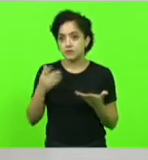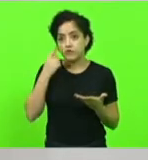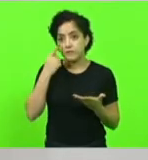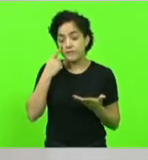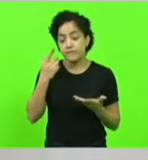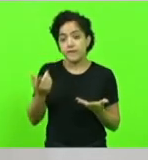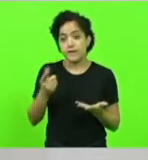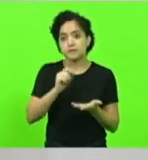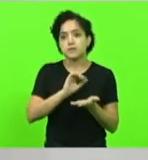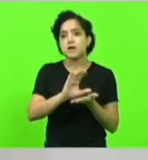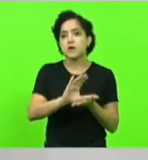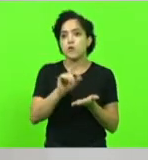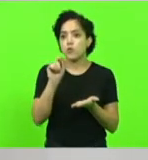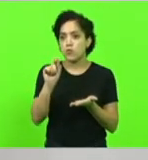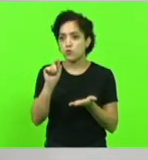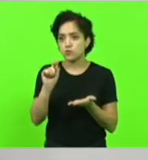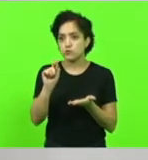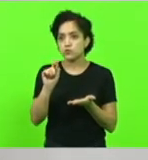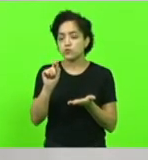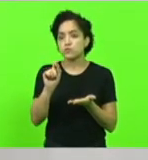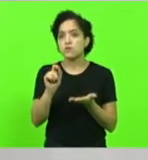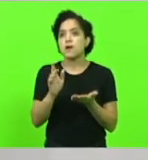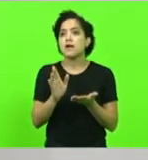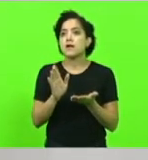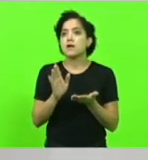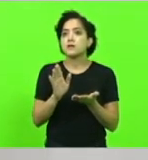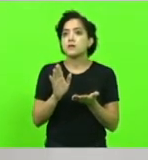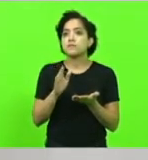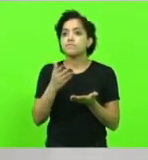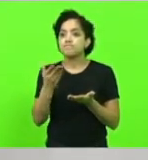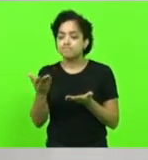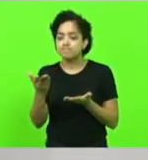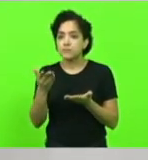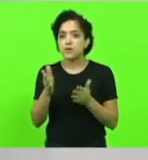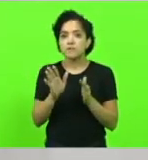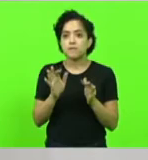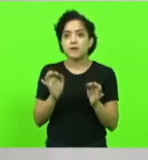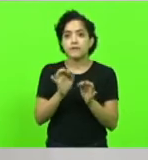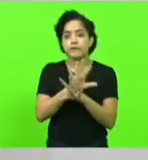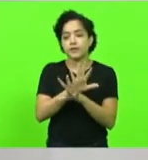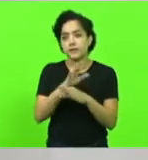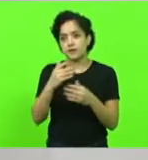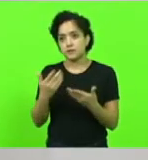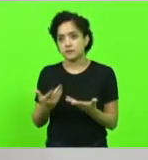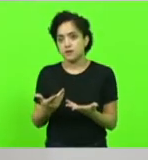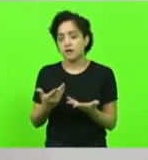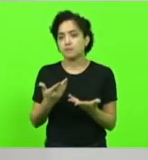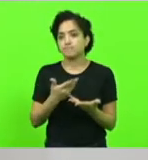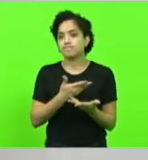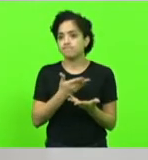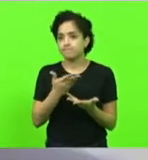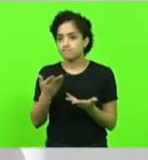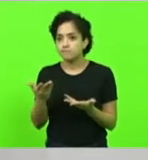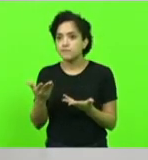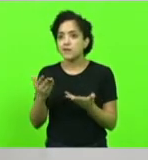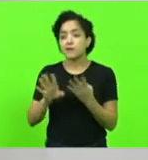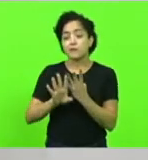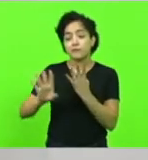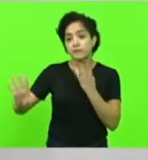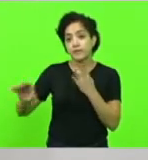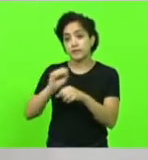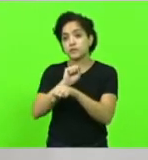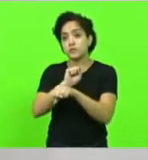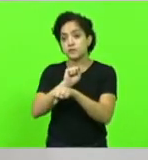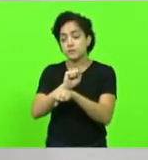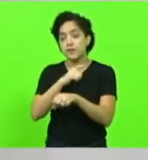recurso aplicado no final, para finalizar muitas filas de espera que